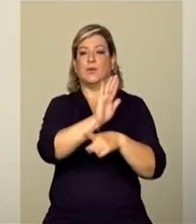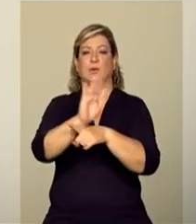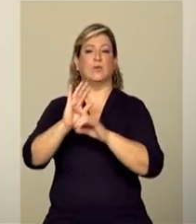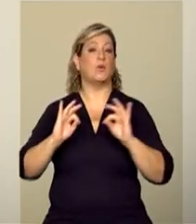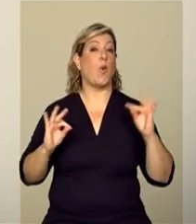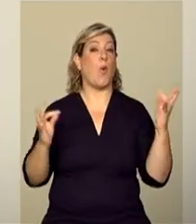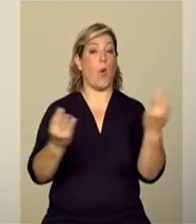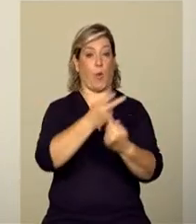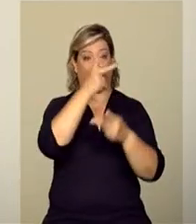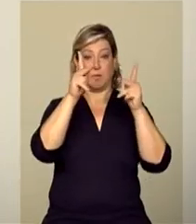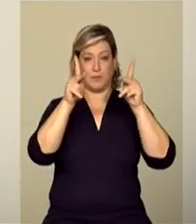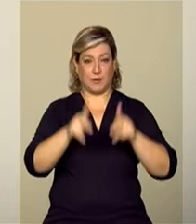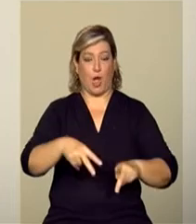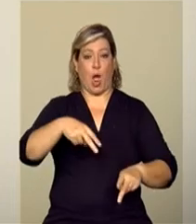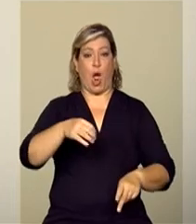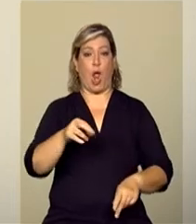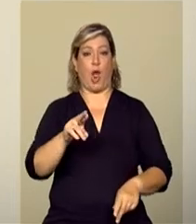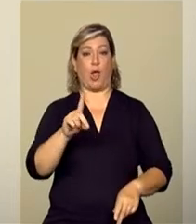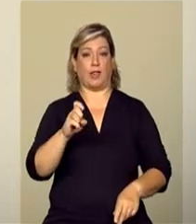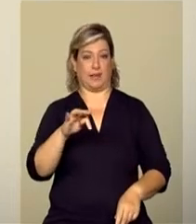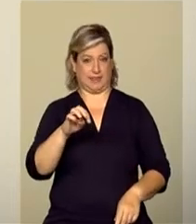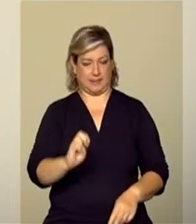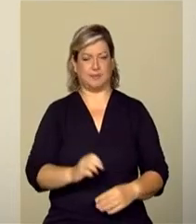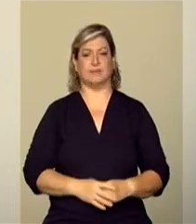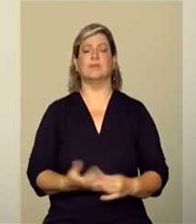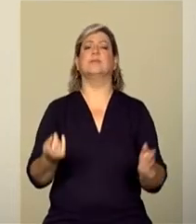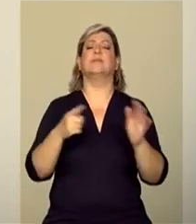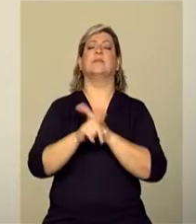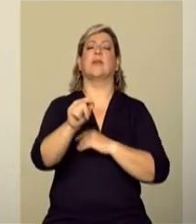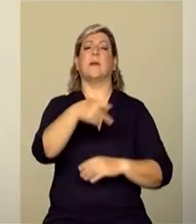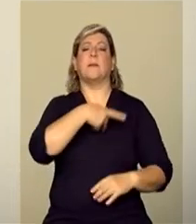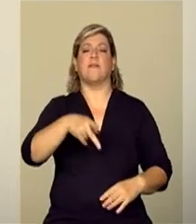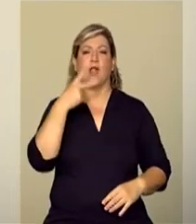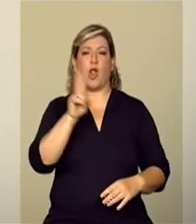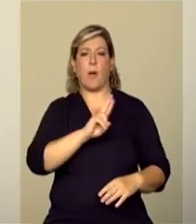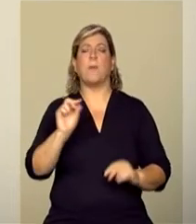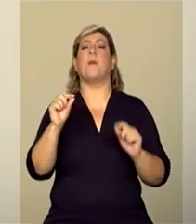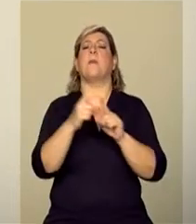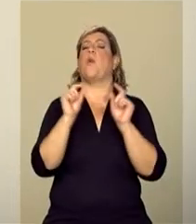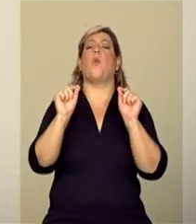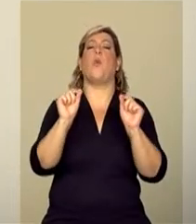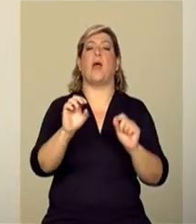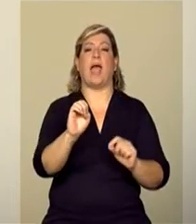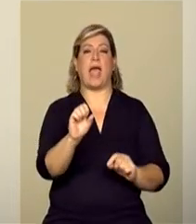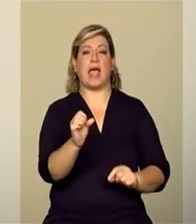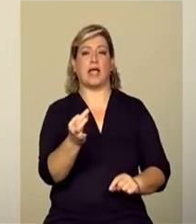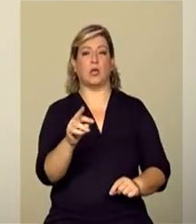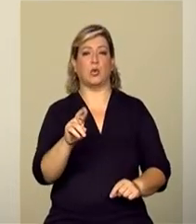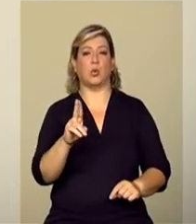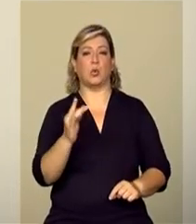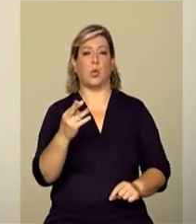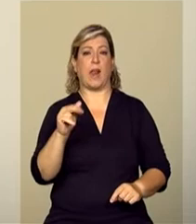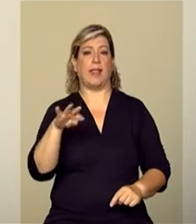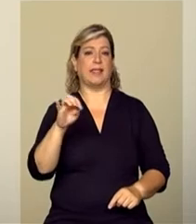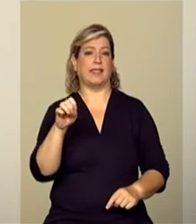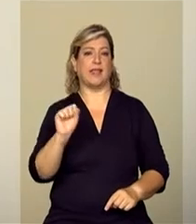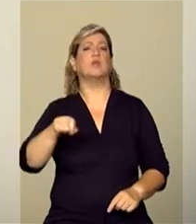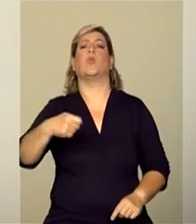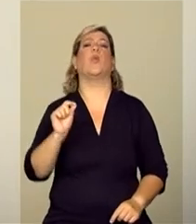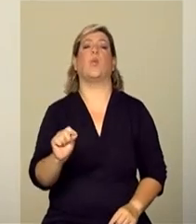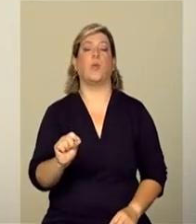toda a população do Nordeste Presidente a senhora falou de obras estruturantes explica pra gente porque são estruturantes